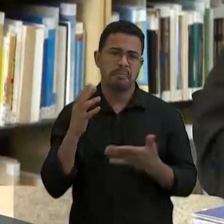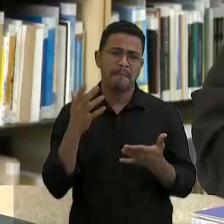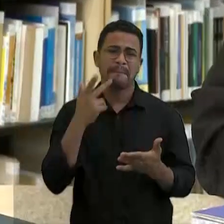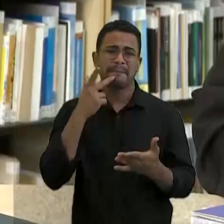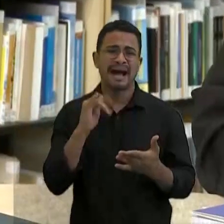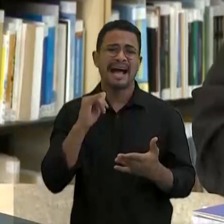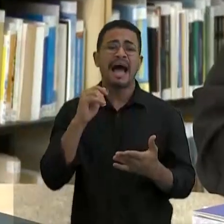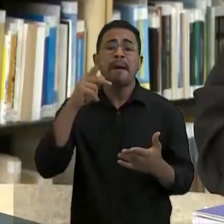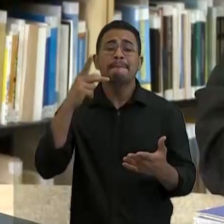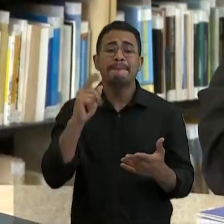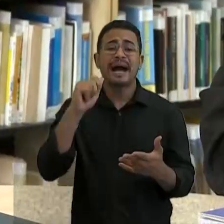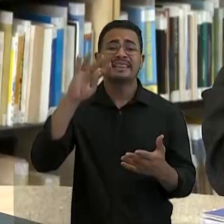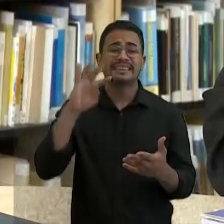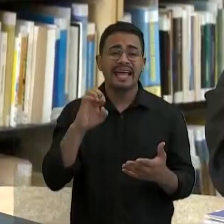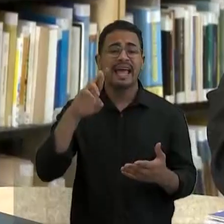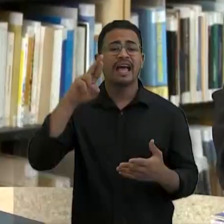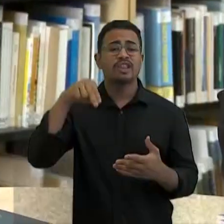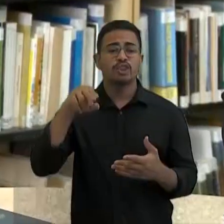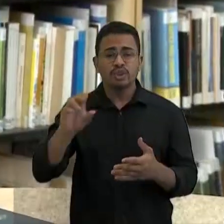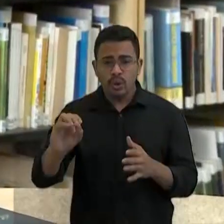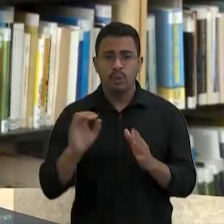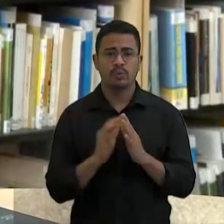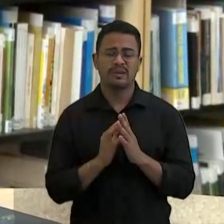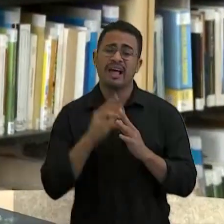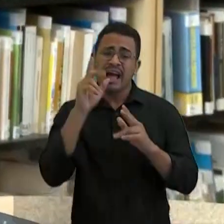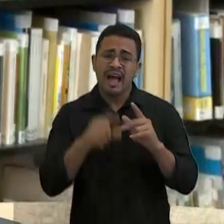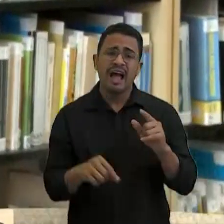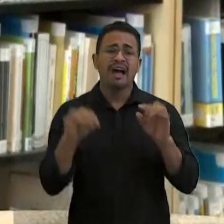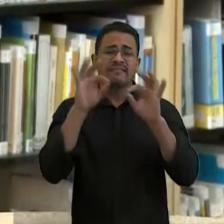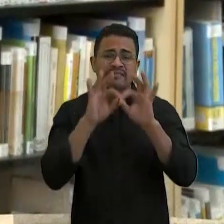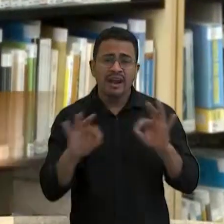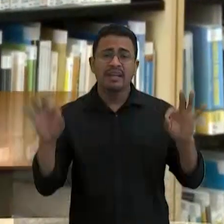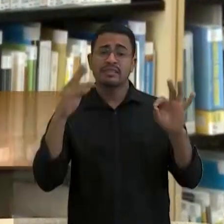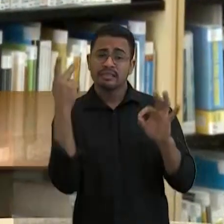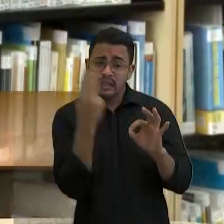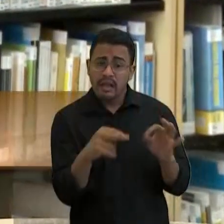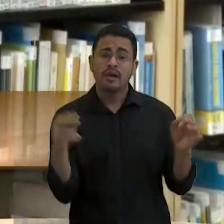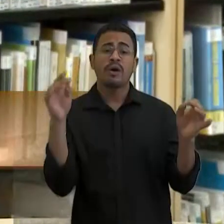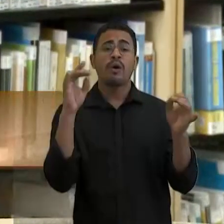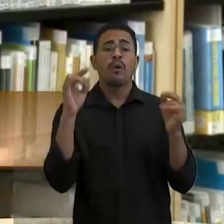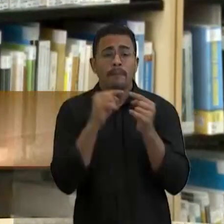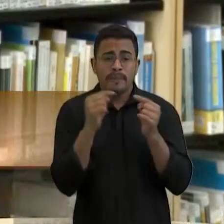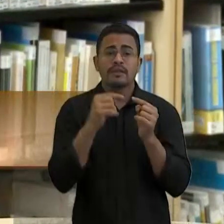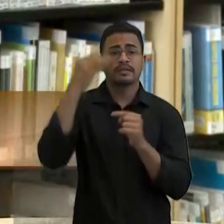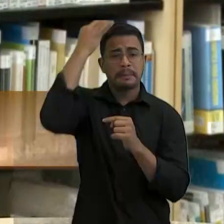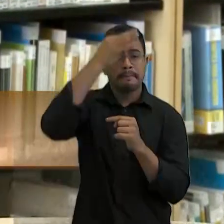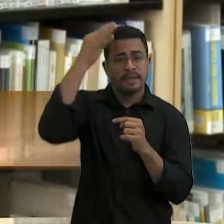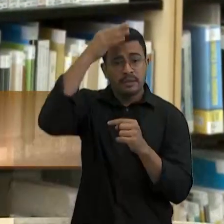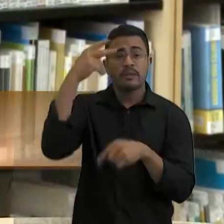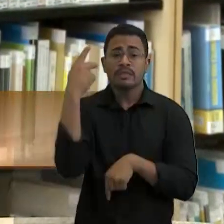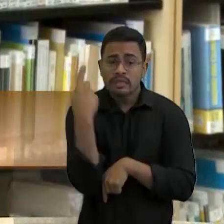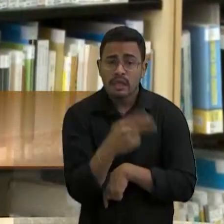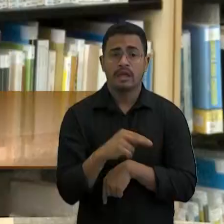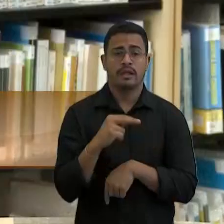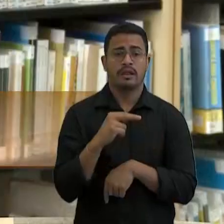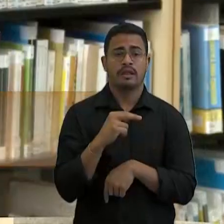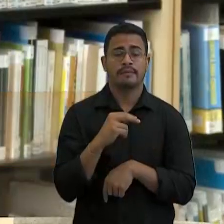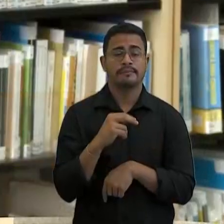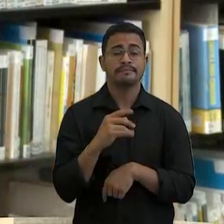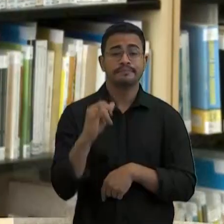E esses versos dizem muito bem do espírito essencial dos Lusíadas. É um poema